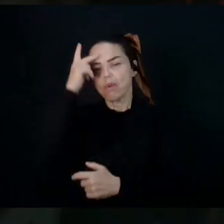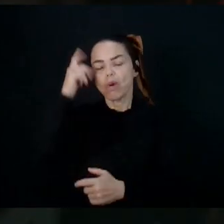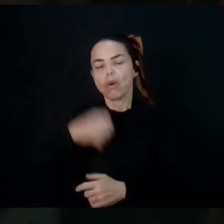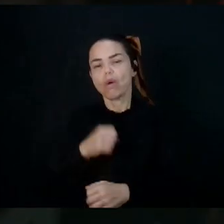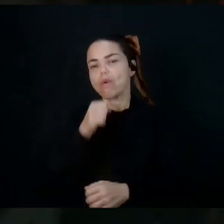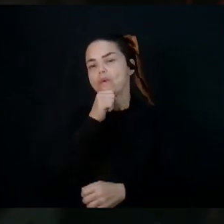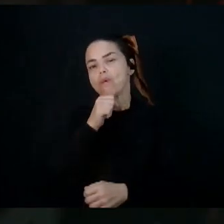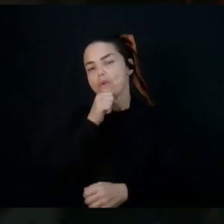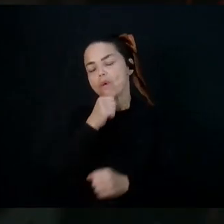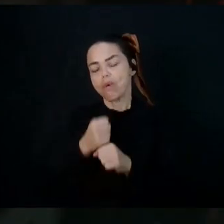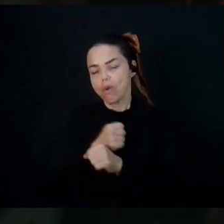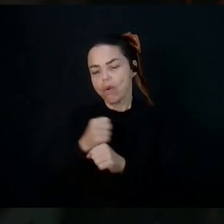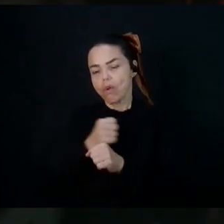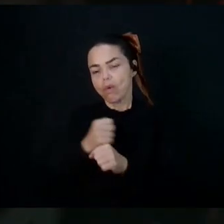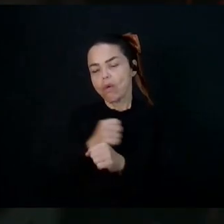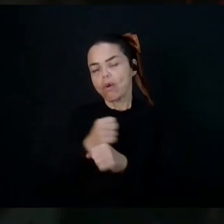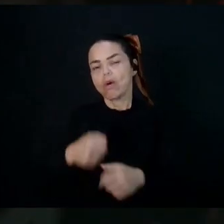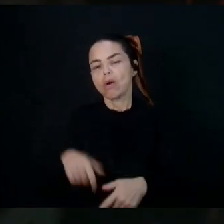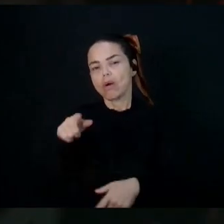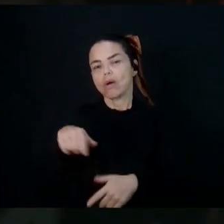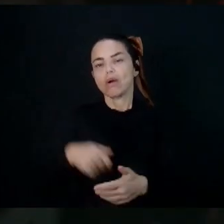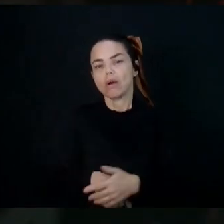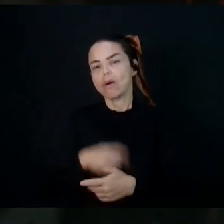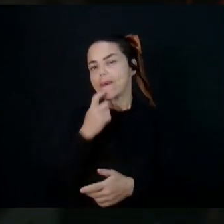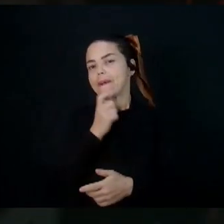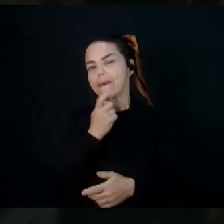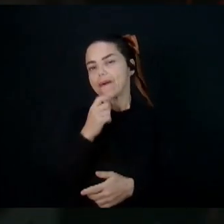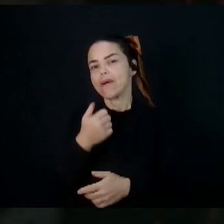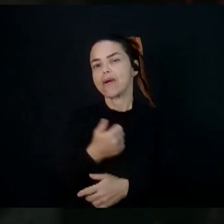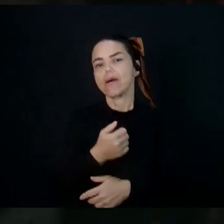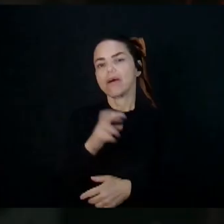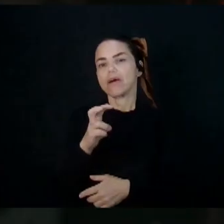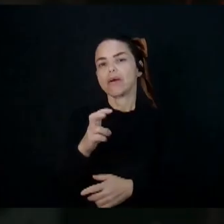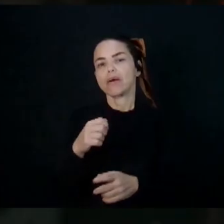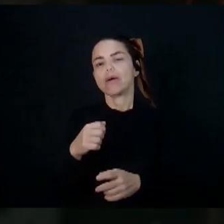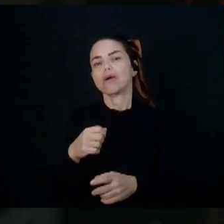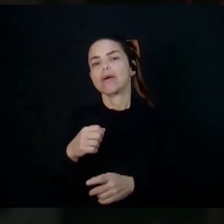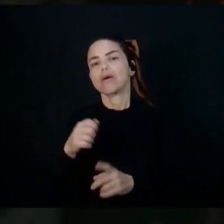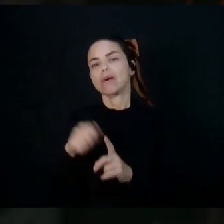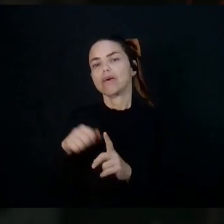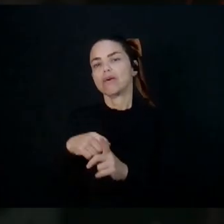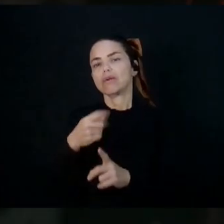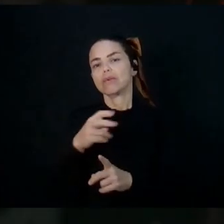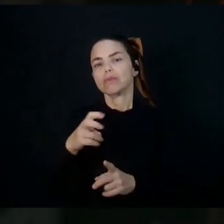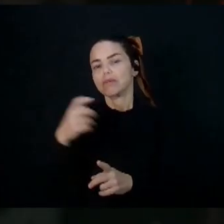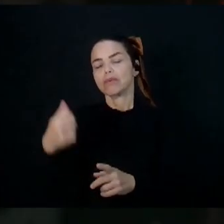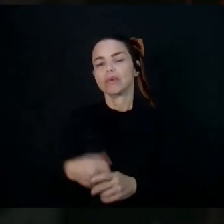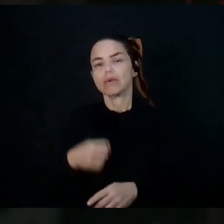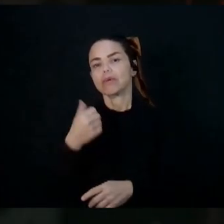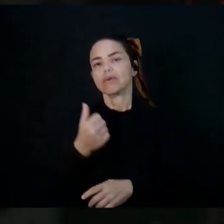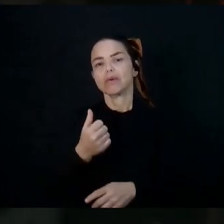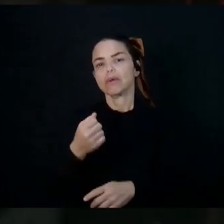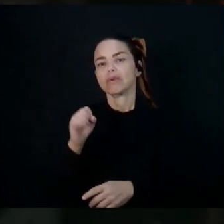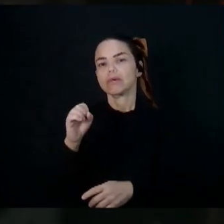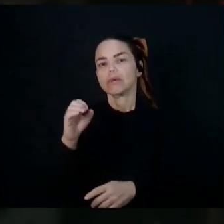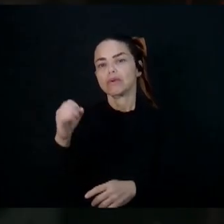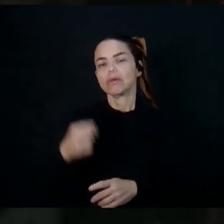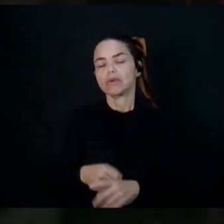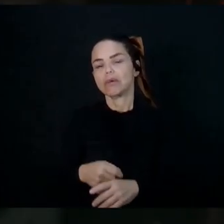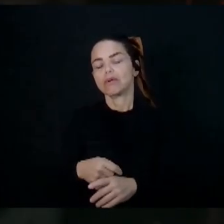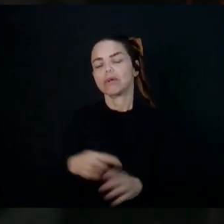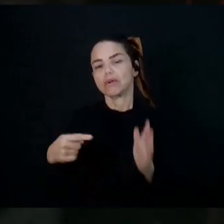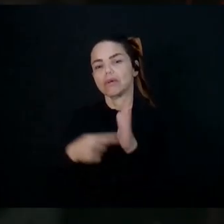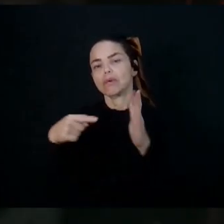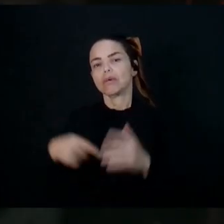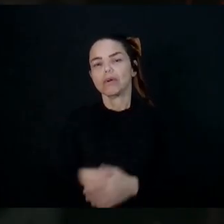anos, né? Aqui em Campinas, somente nos 5 primeiros meses de 2026, foram registradas 680 denúncias de violações de direitos